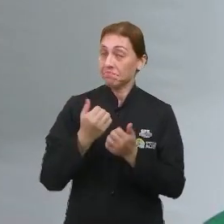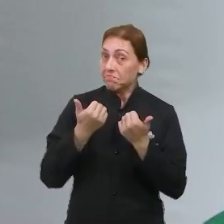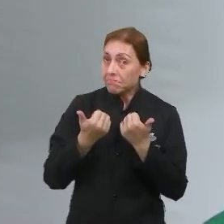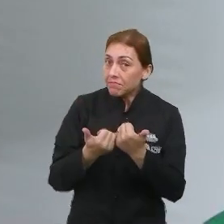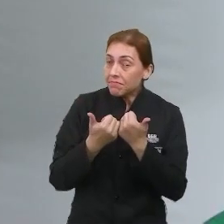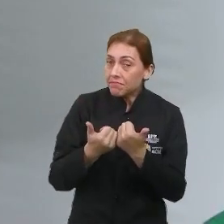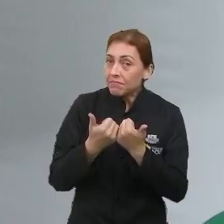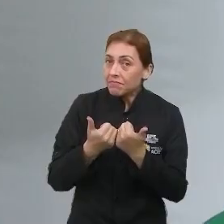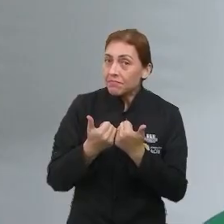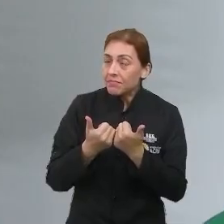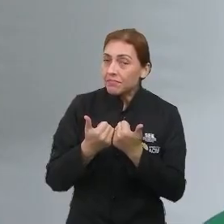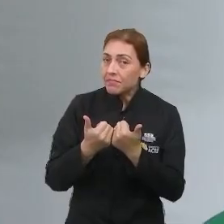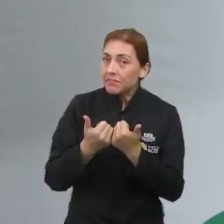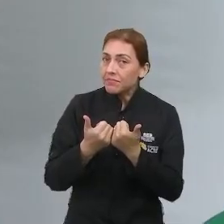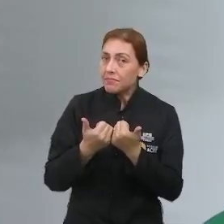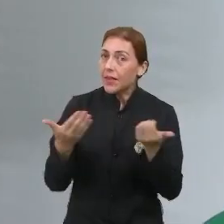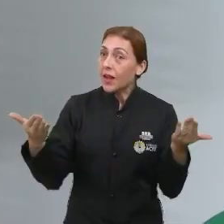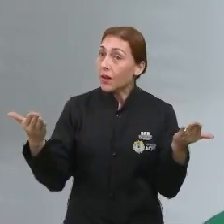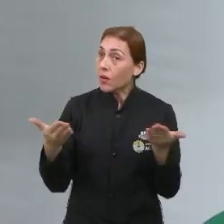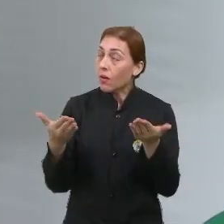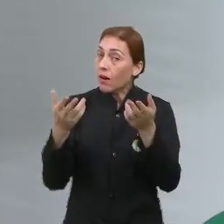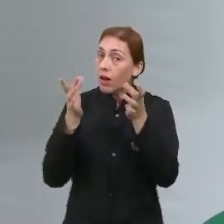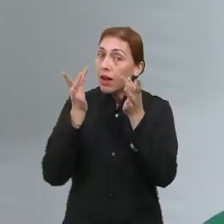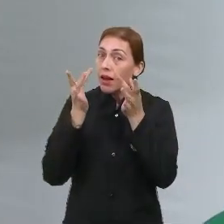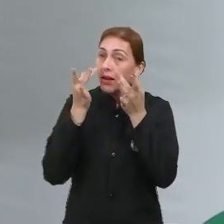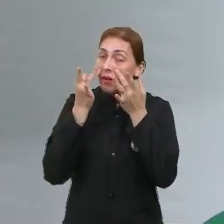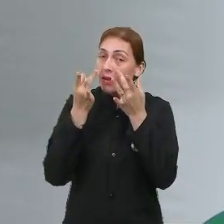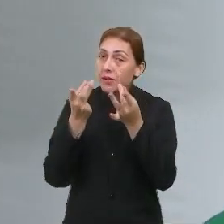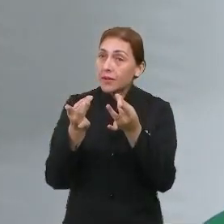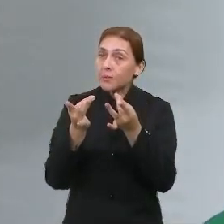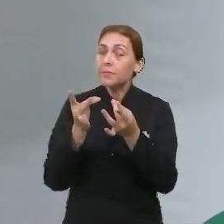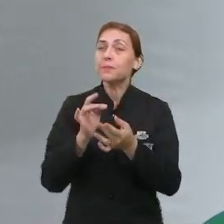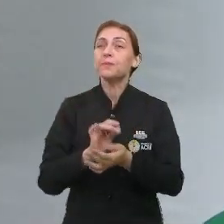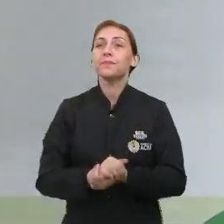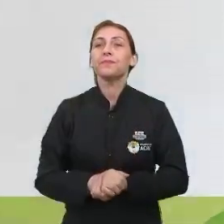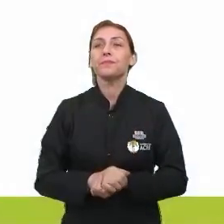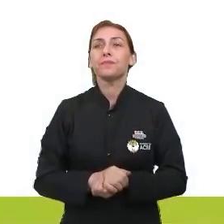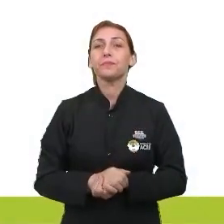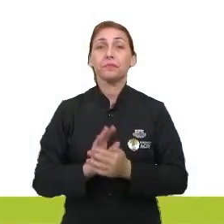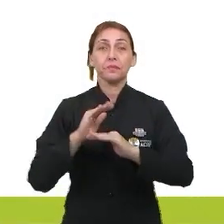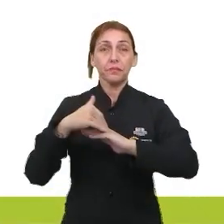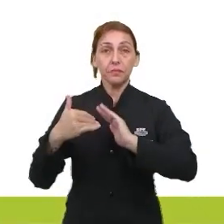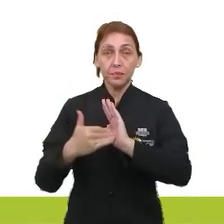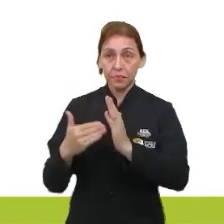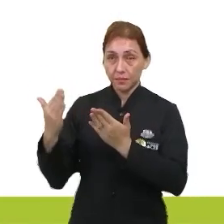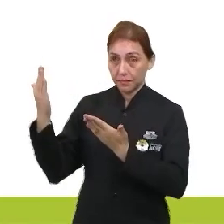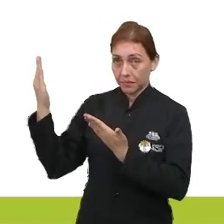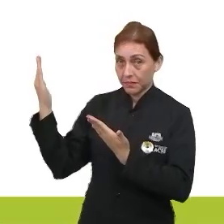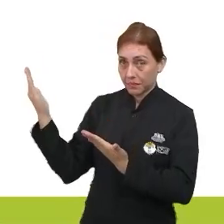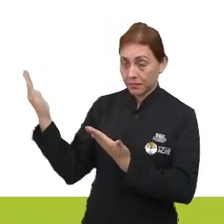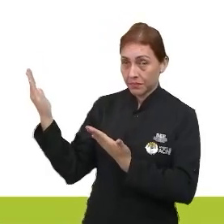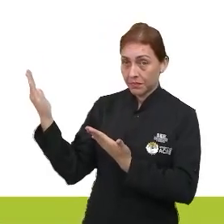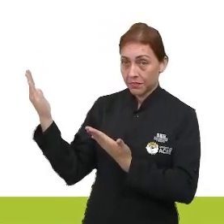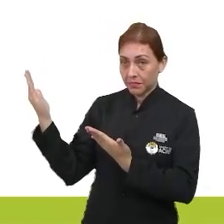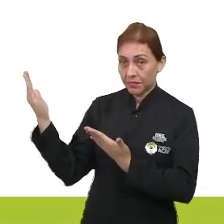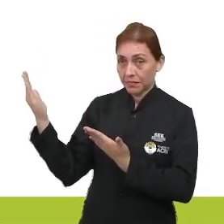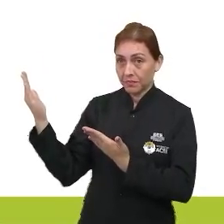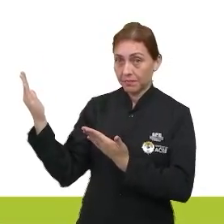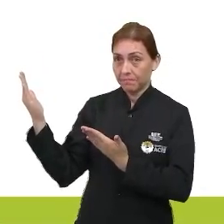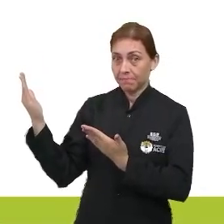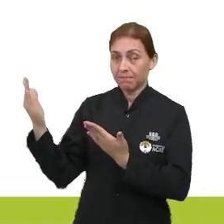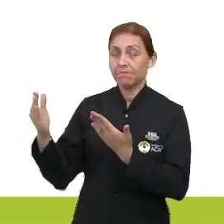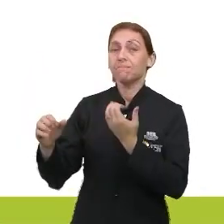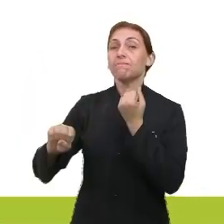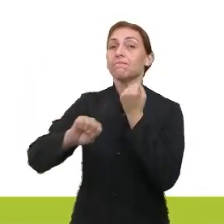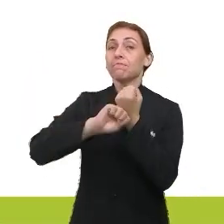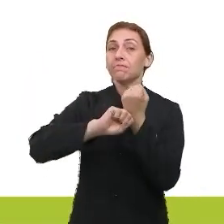bem? Agora, presta atenção aqui numa coisa. Tudo isso, obviamente, gera